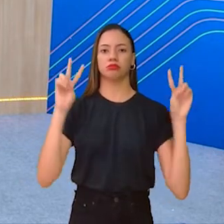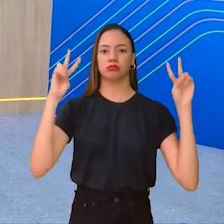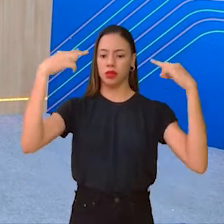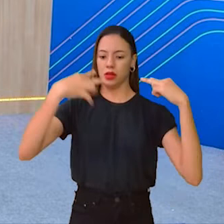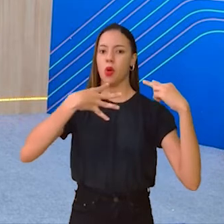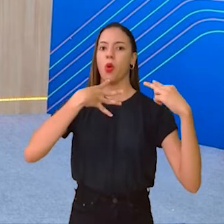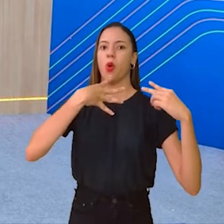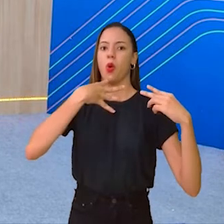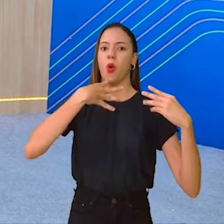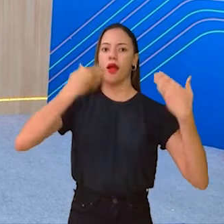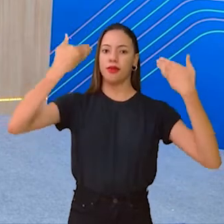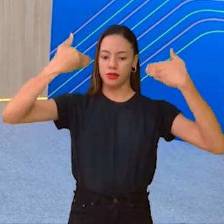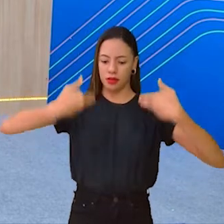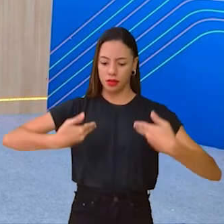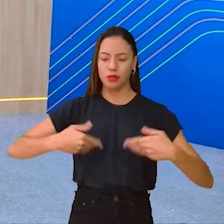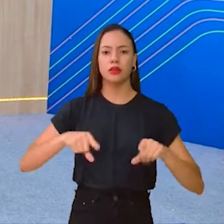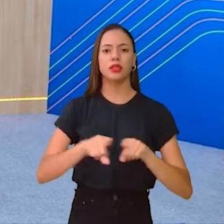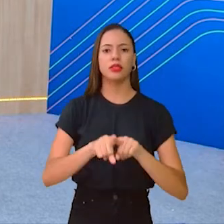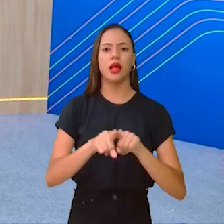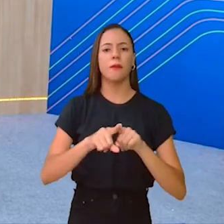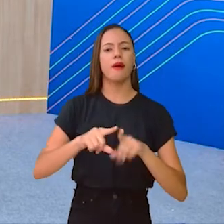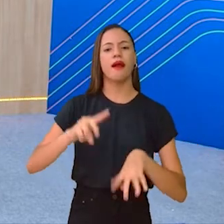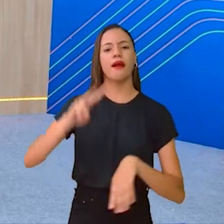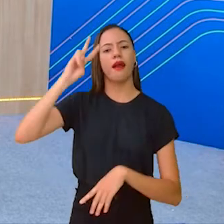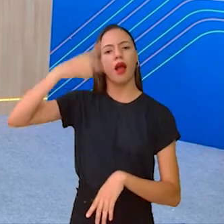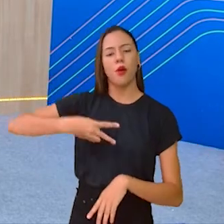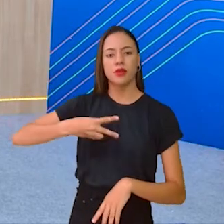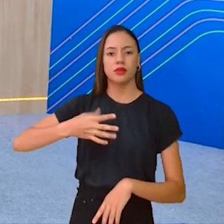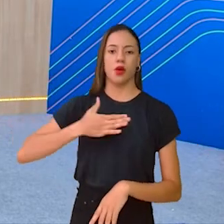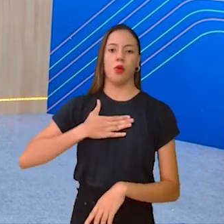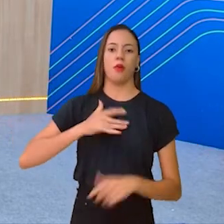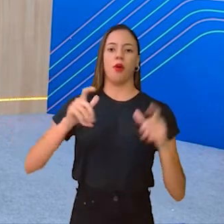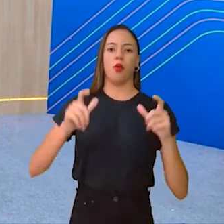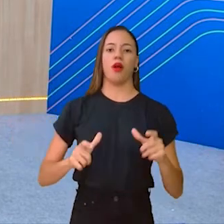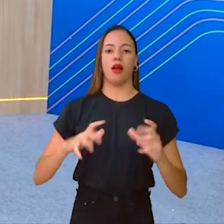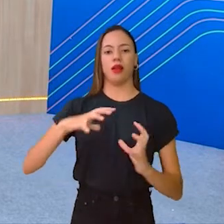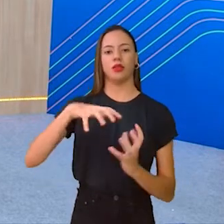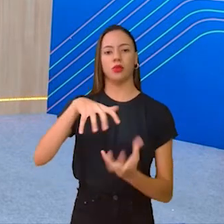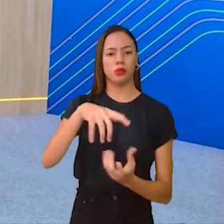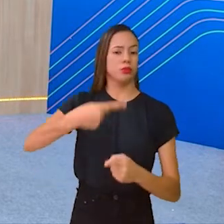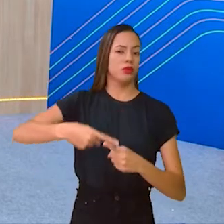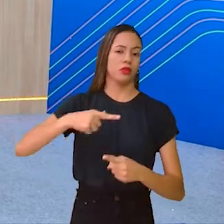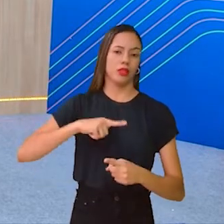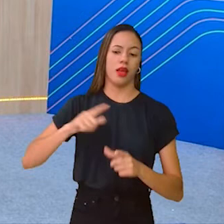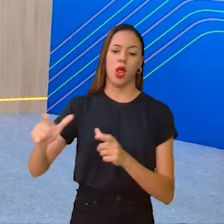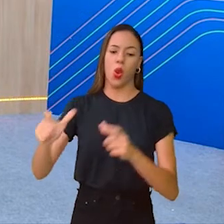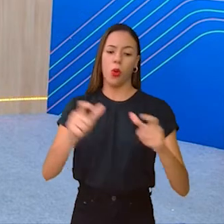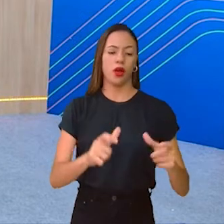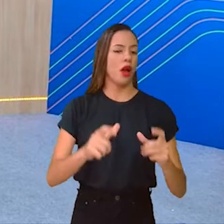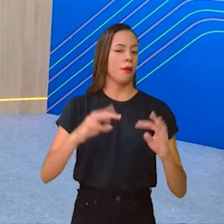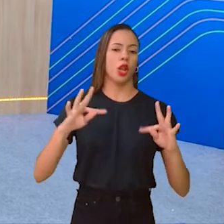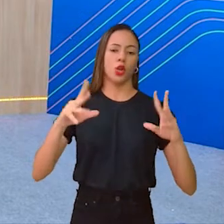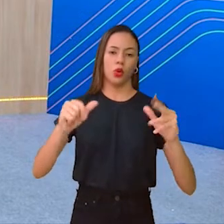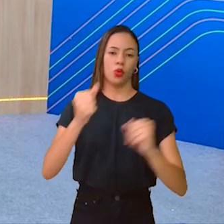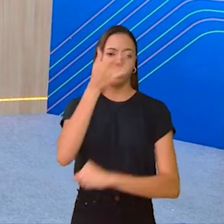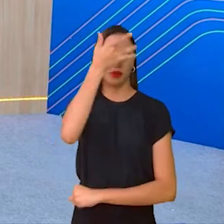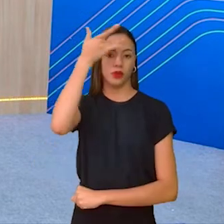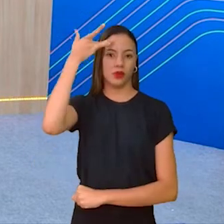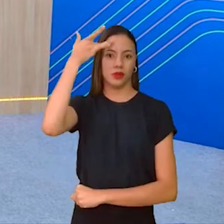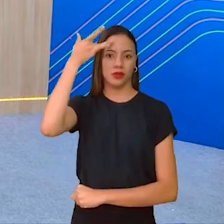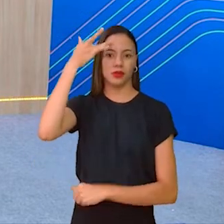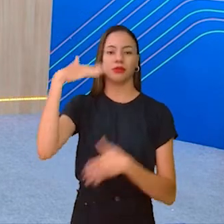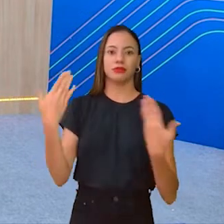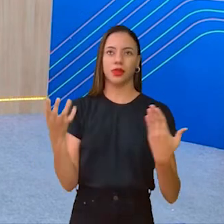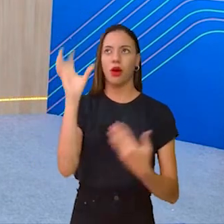poder reconhecer também o nosso lugar no mundo, porque tem lugar para todo mundo, né? Como a gente viu, eita, a cabeça, a